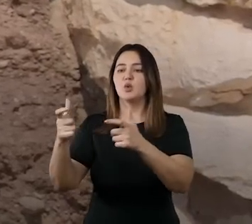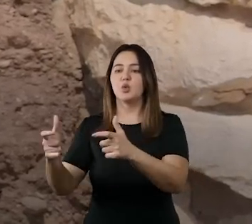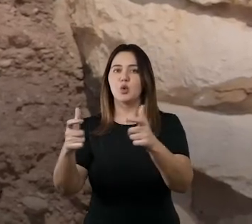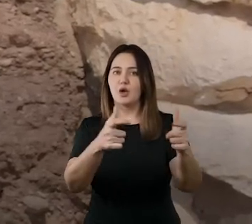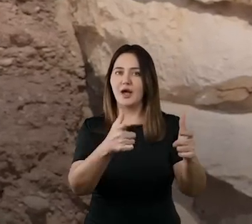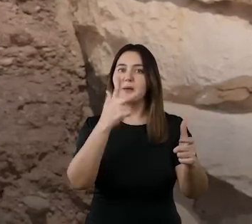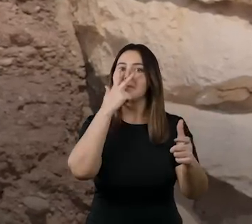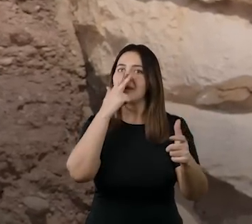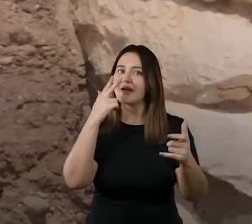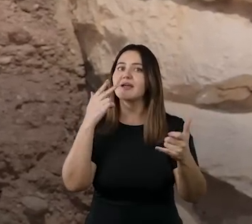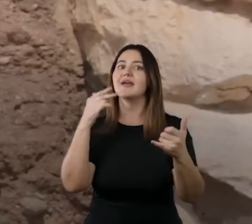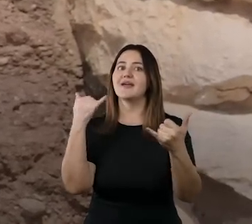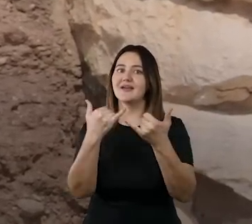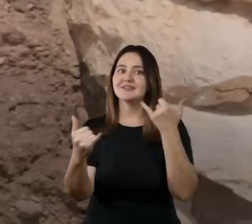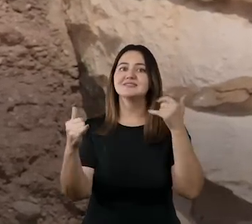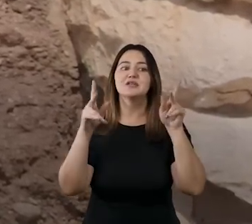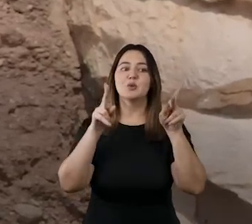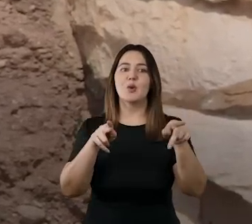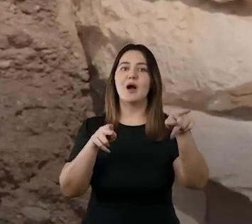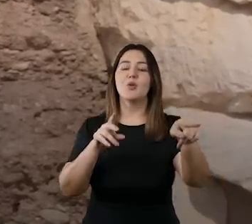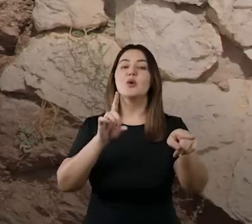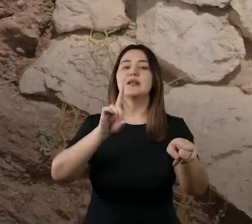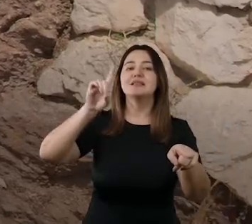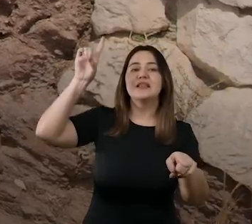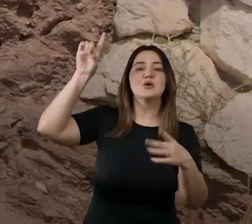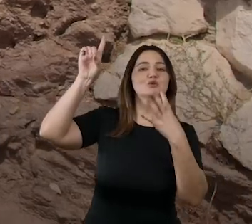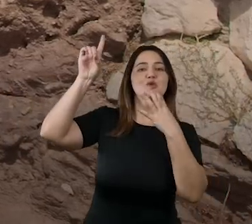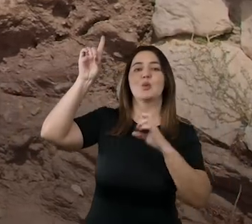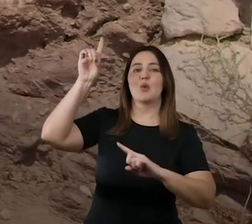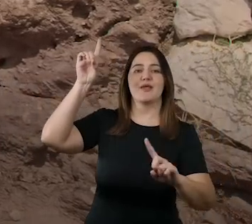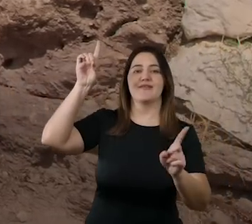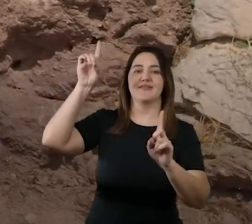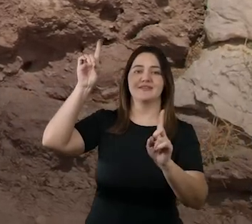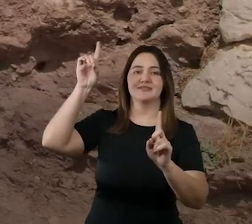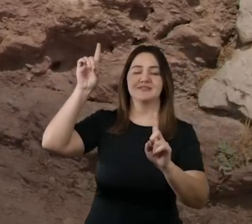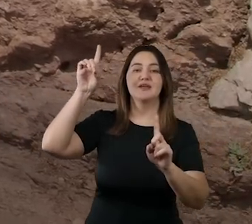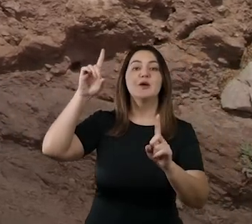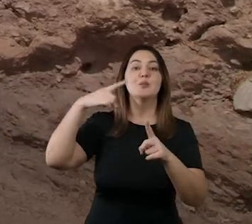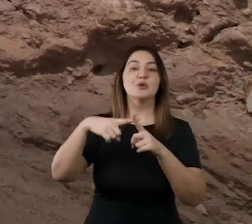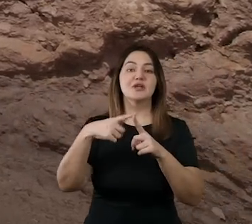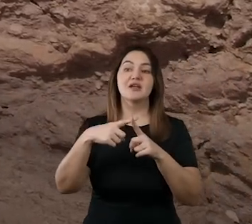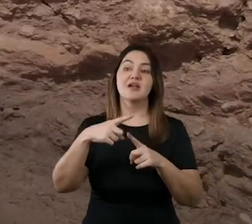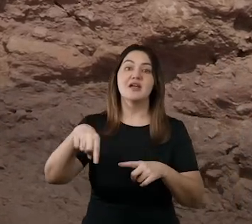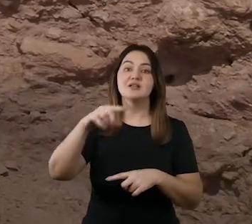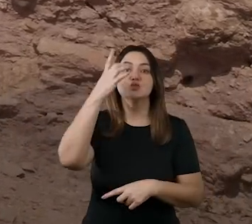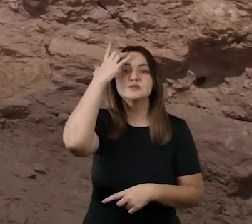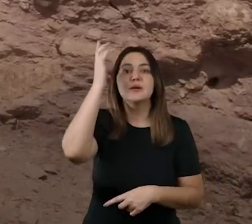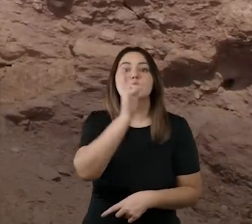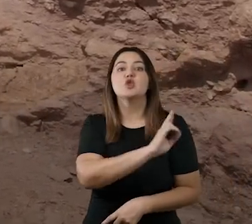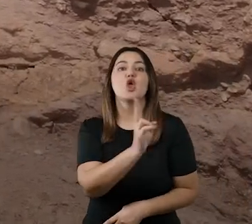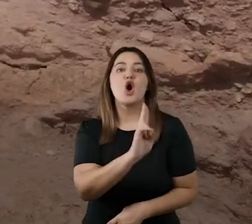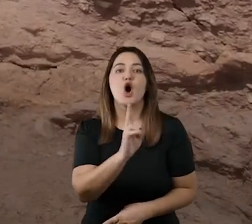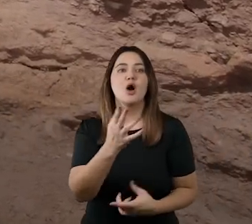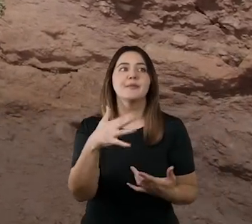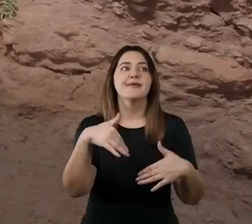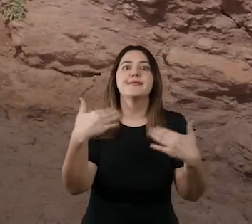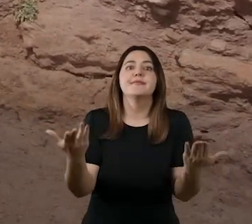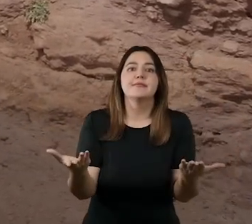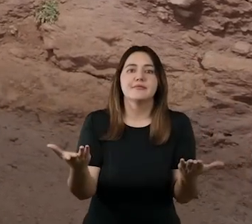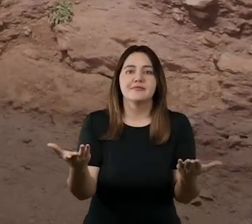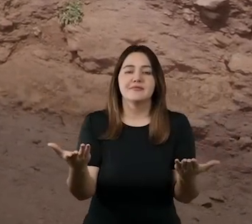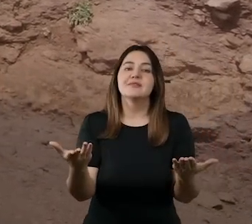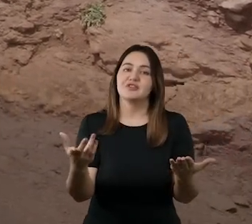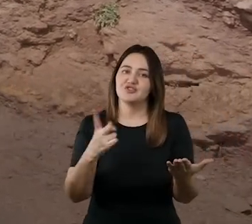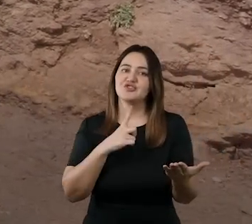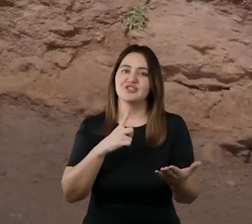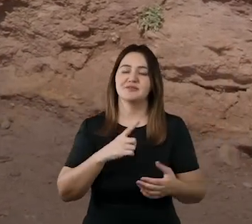parecem fazer referência aos deuses desconhecidos, mostrando que a prática de cultuar a uma divindade que ninguém sabia o nome ainda existia